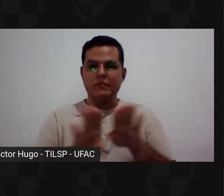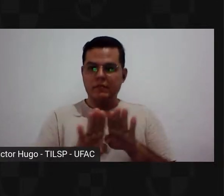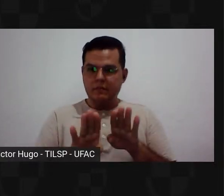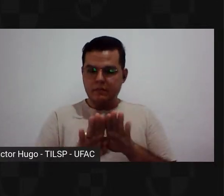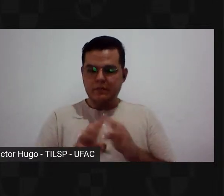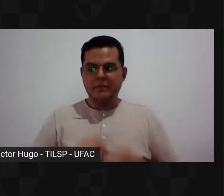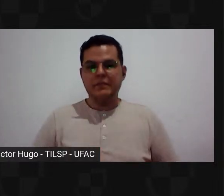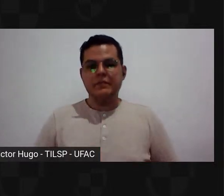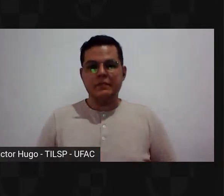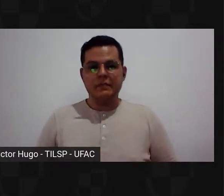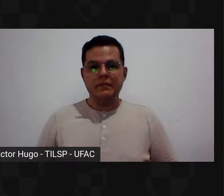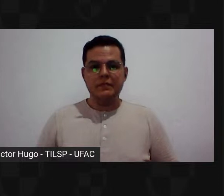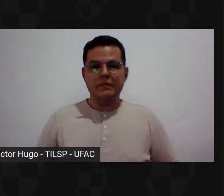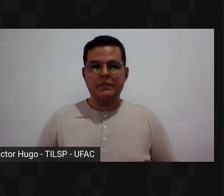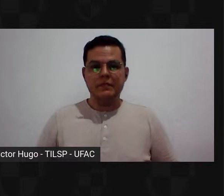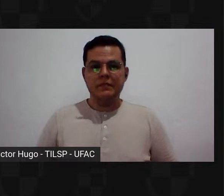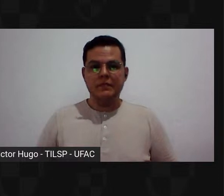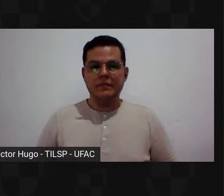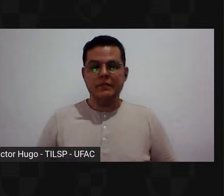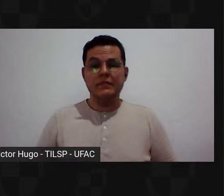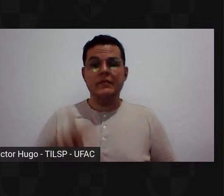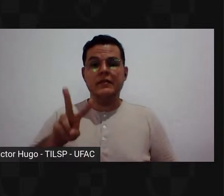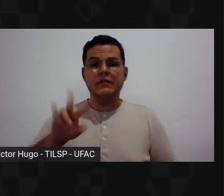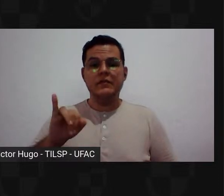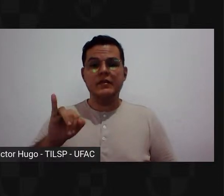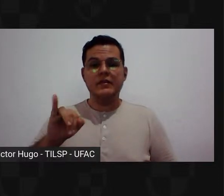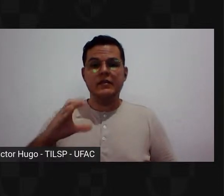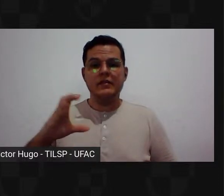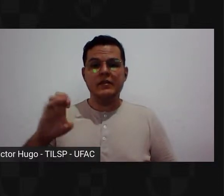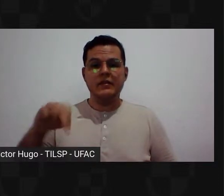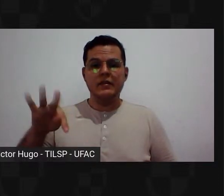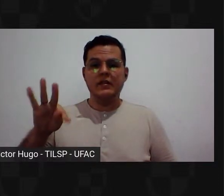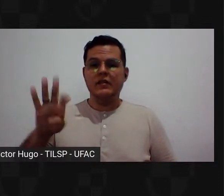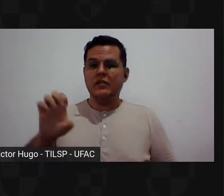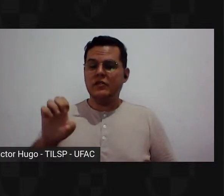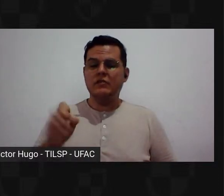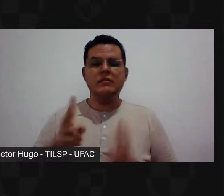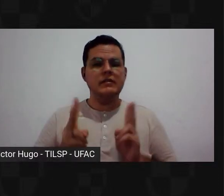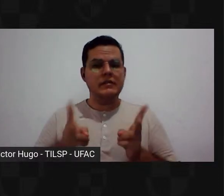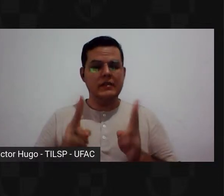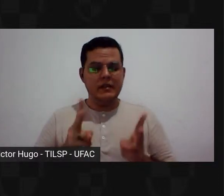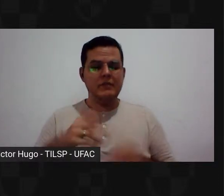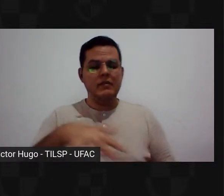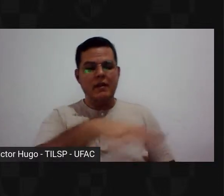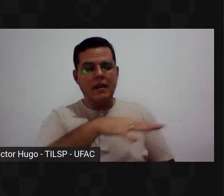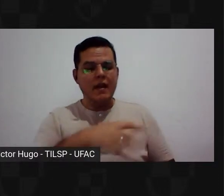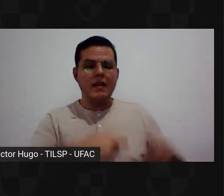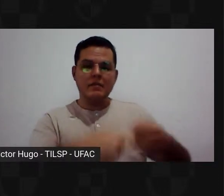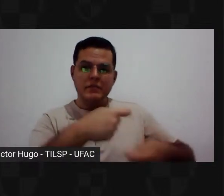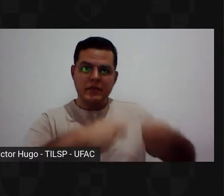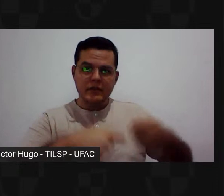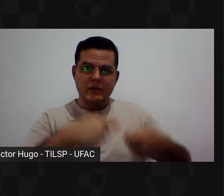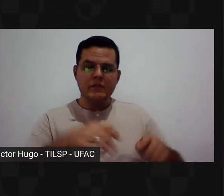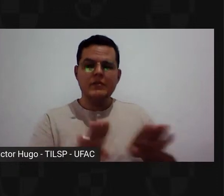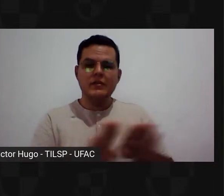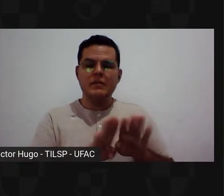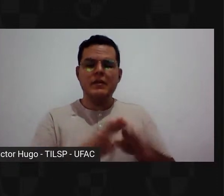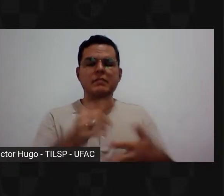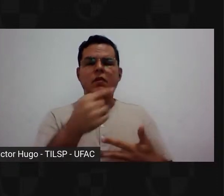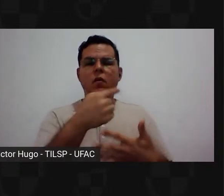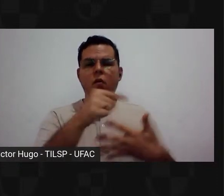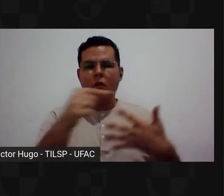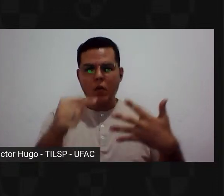Vicente sempre esteve em funções administrativas e outros colegas. Eu, Iris Célia, Raimunda